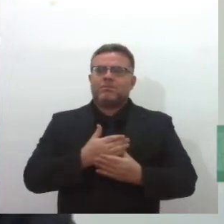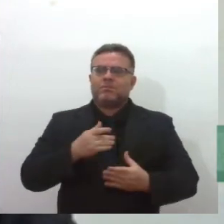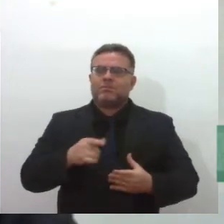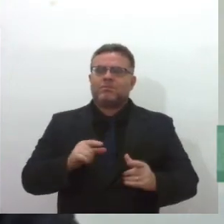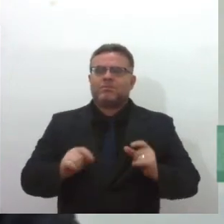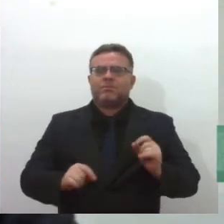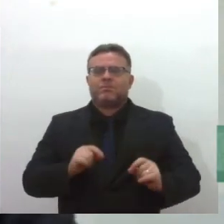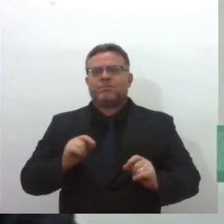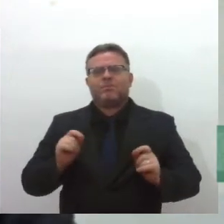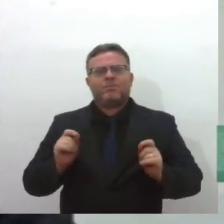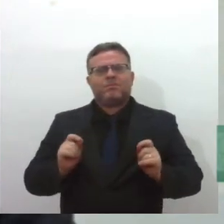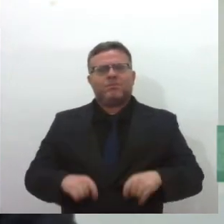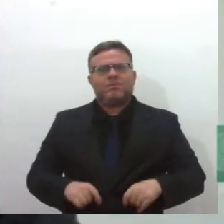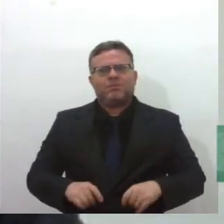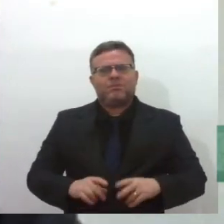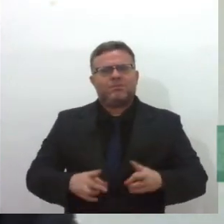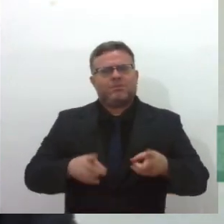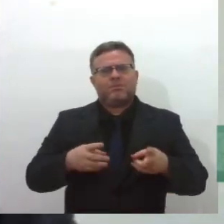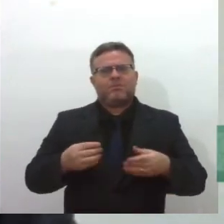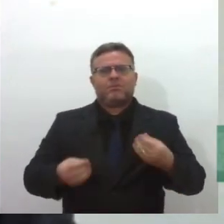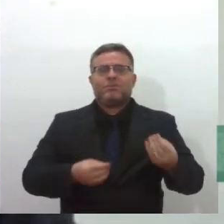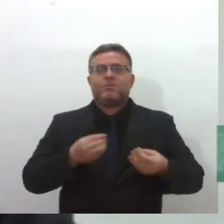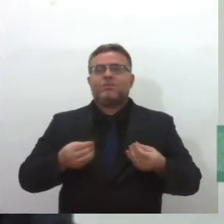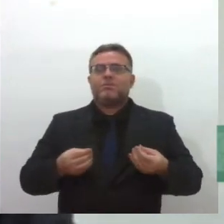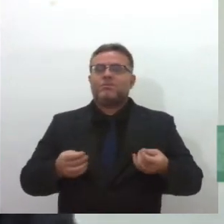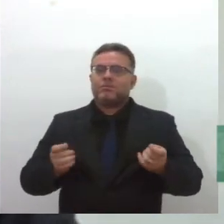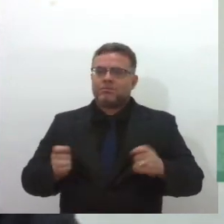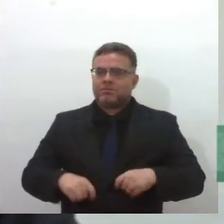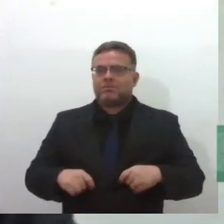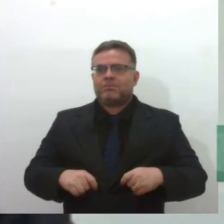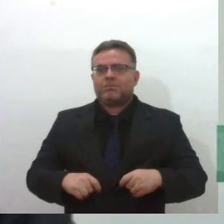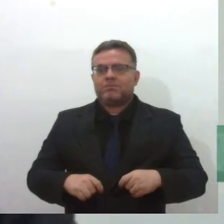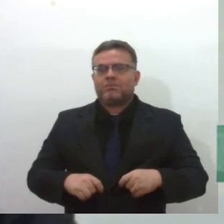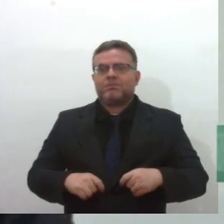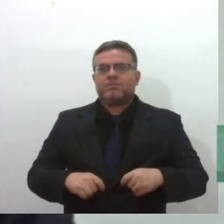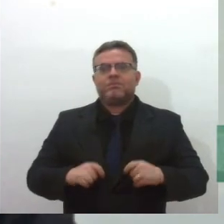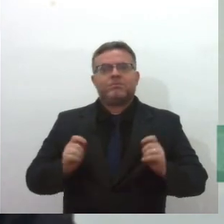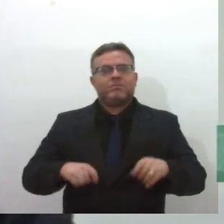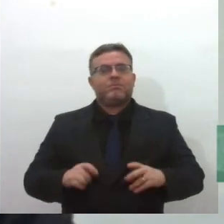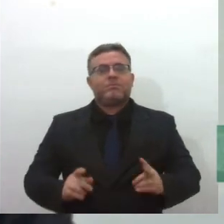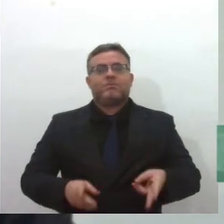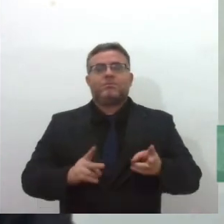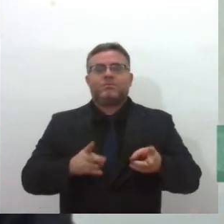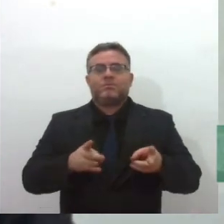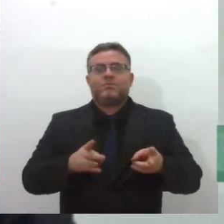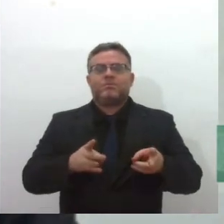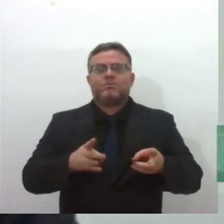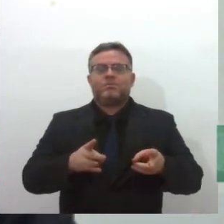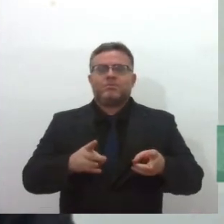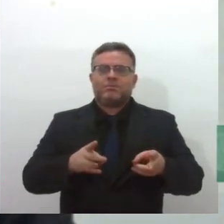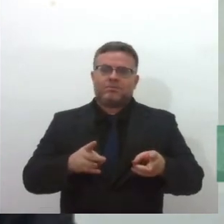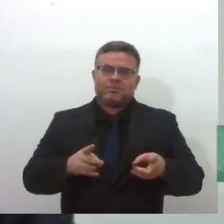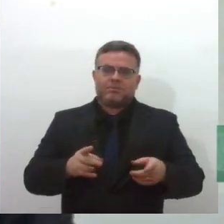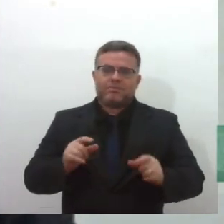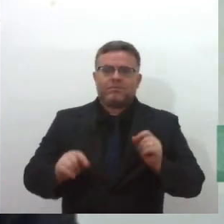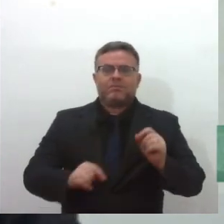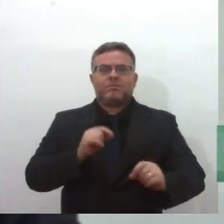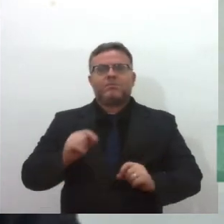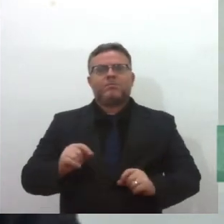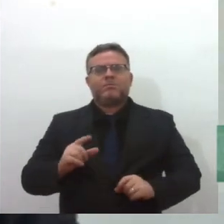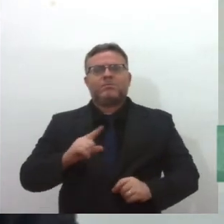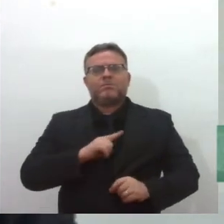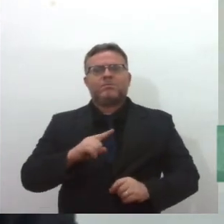ao final, condenado. Mas se condenado for, é necessário que ele efetivamente cumpra sua pena. O que acontece no